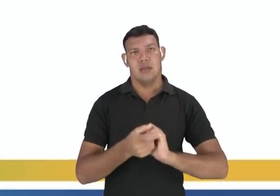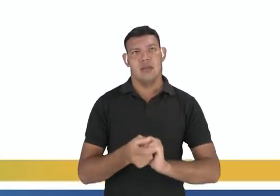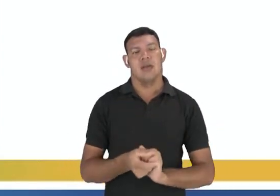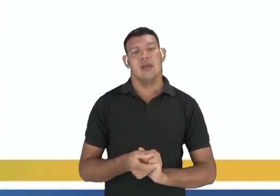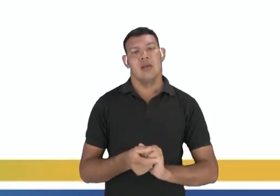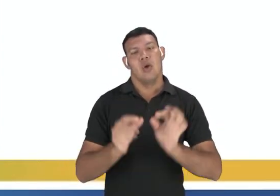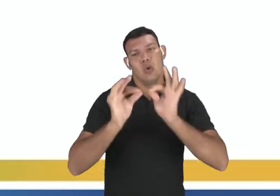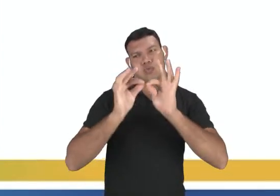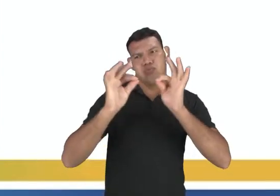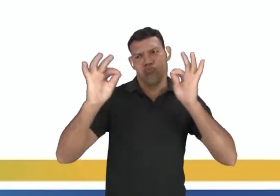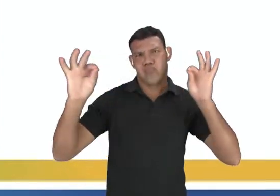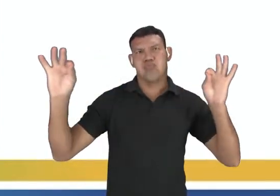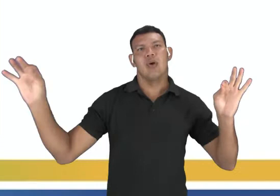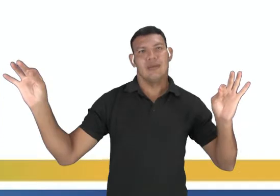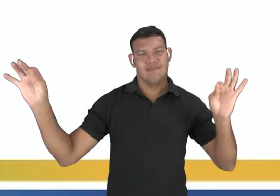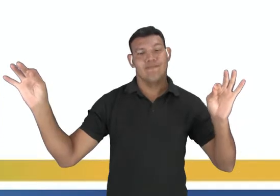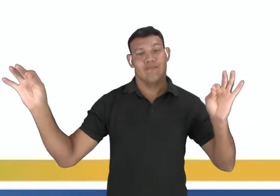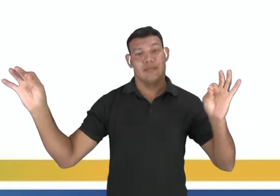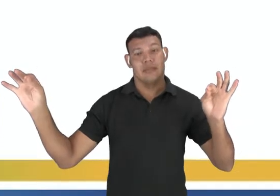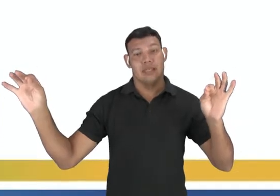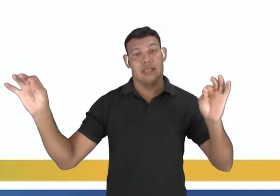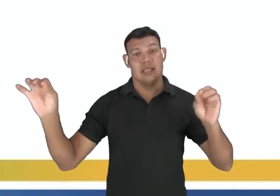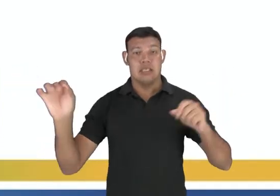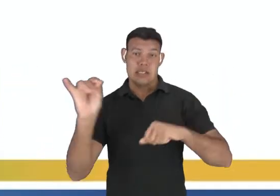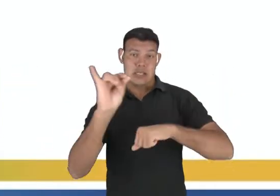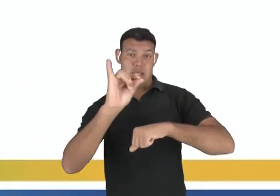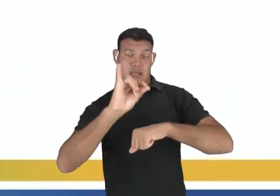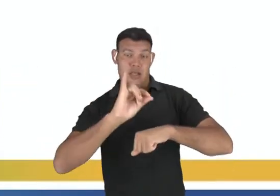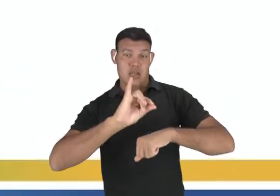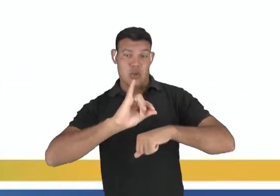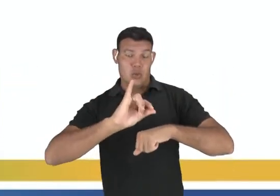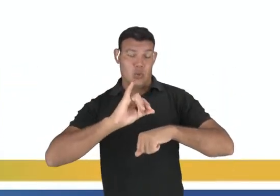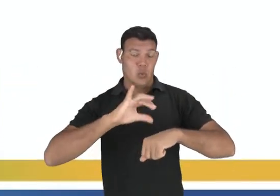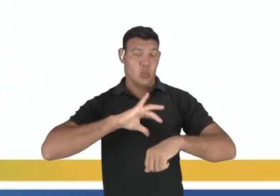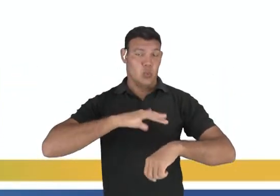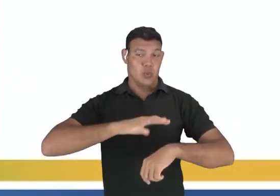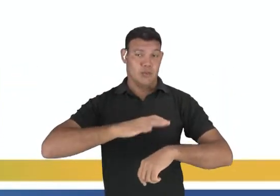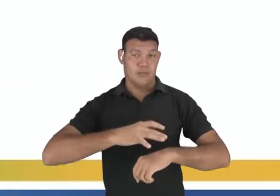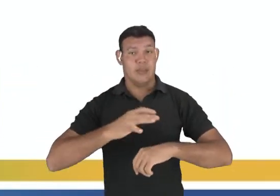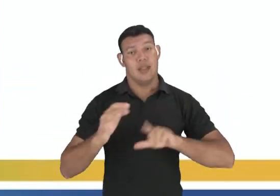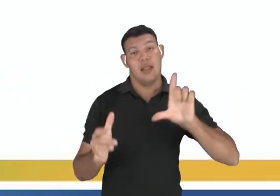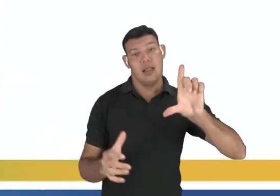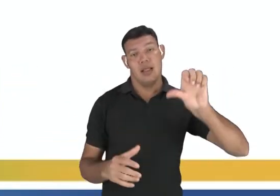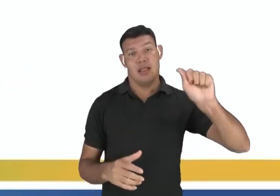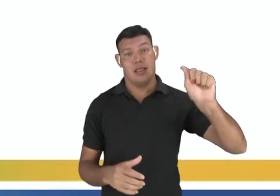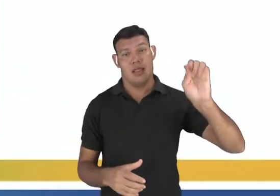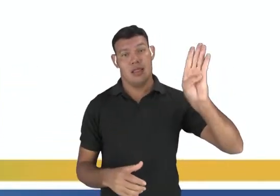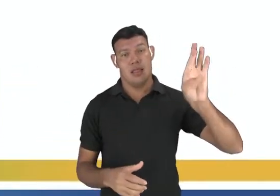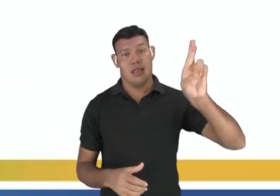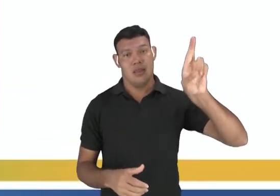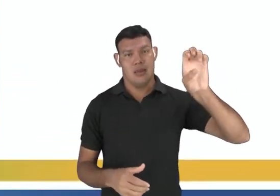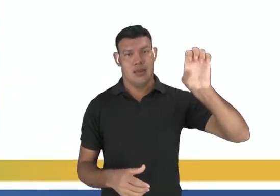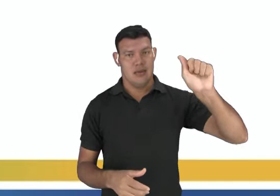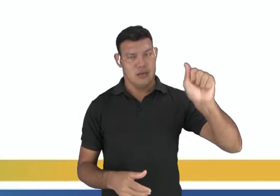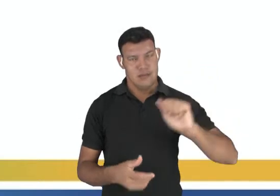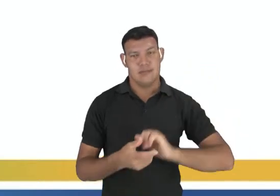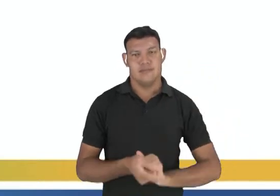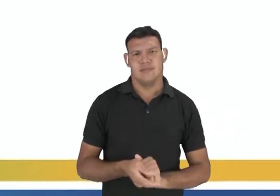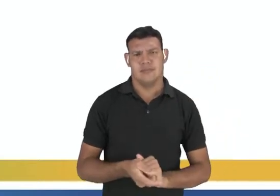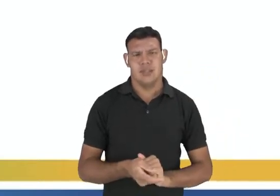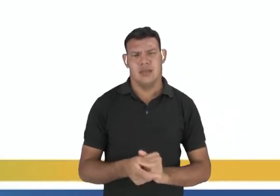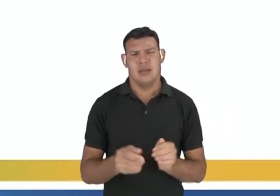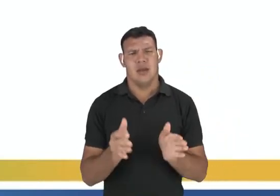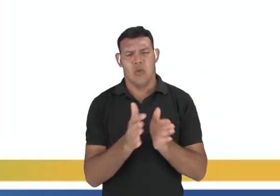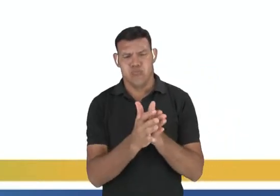Transamazônica, uma estrada com mais de 4.000 quilômetros, uma extensão tão grande que no período não